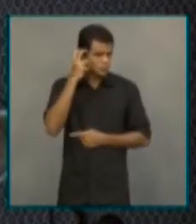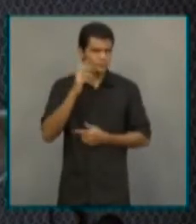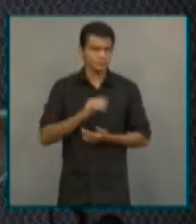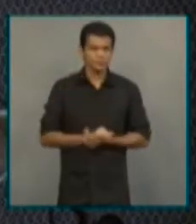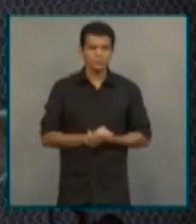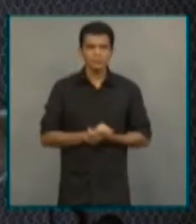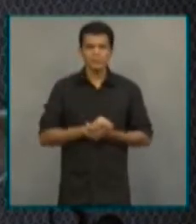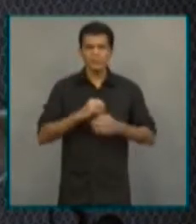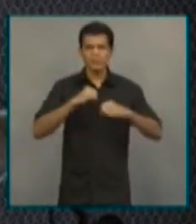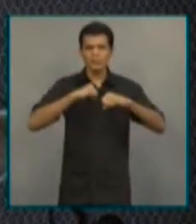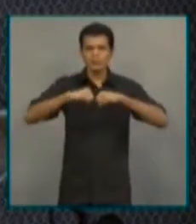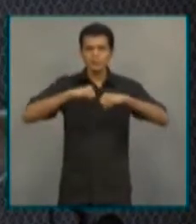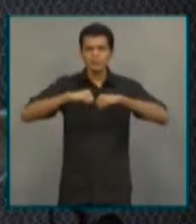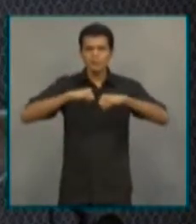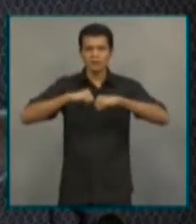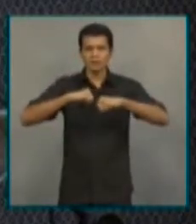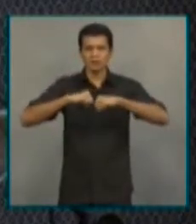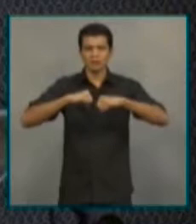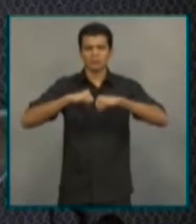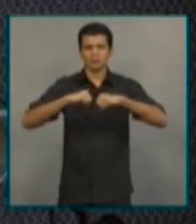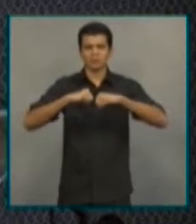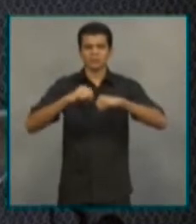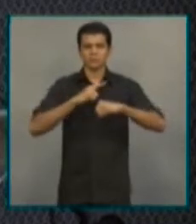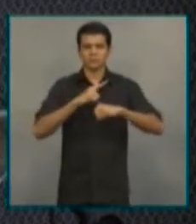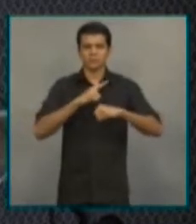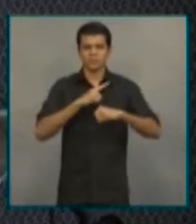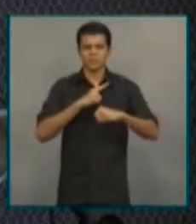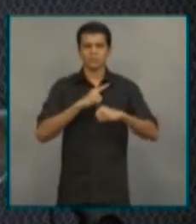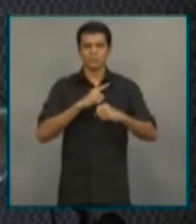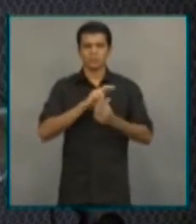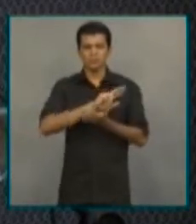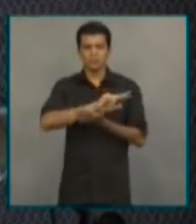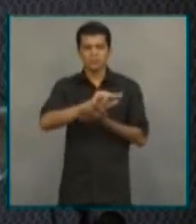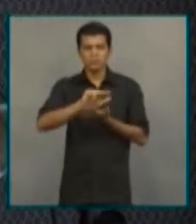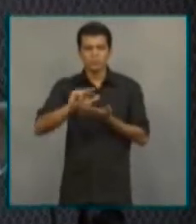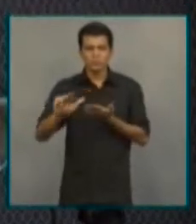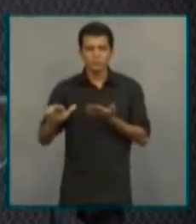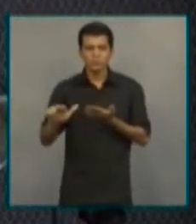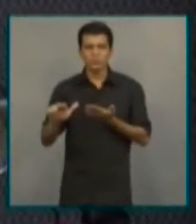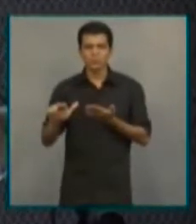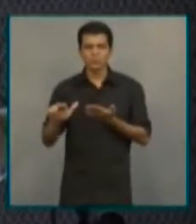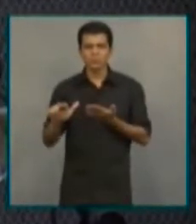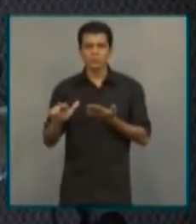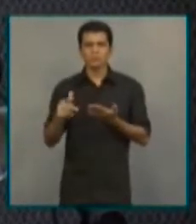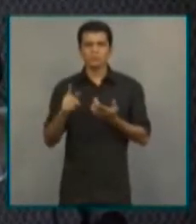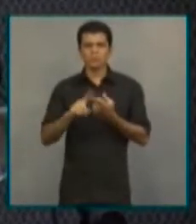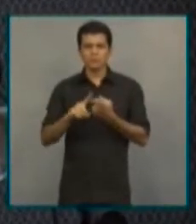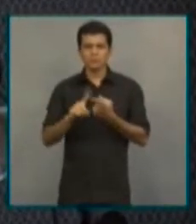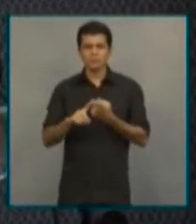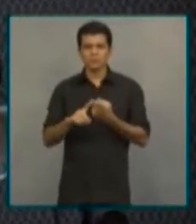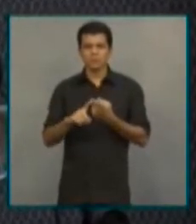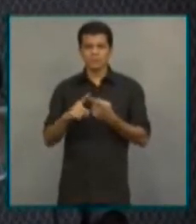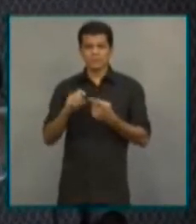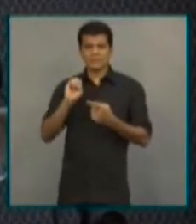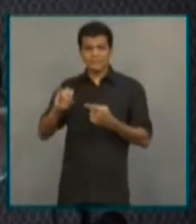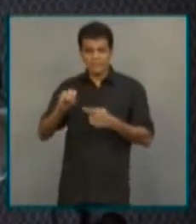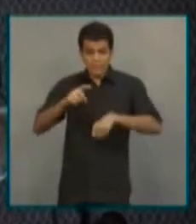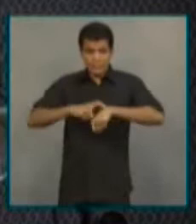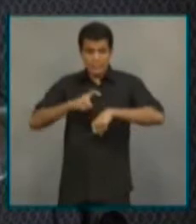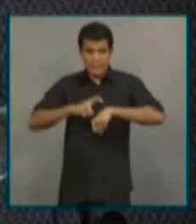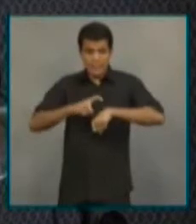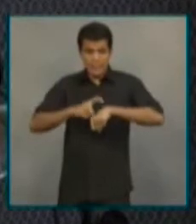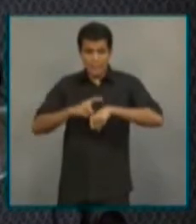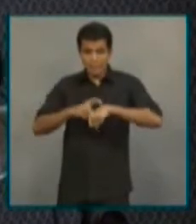três blocos com tempo cronometrado pelo cerimonial e áudio do microfone cortado quando esse tempo ultrapassar